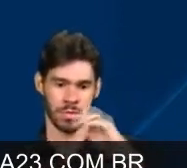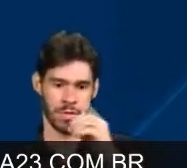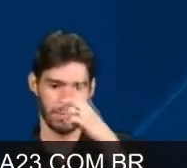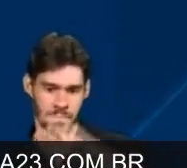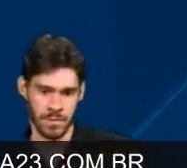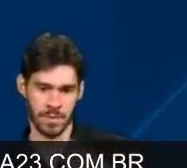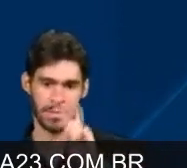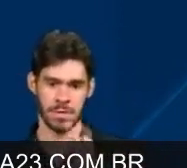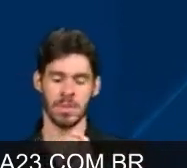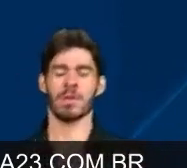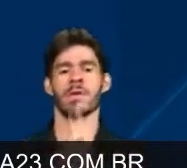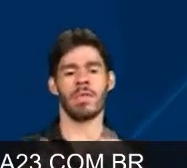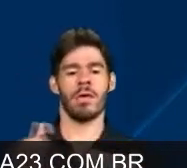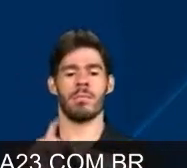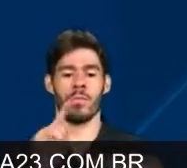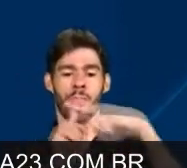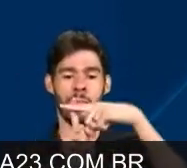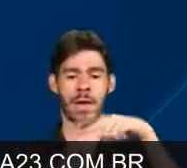soma